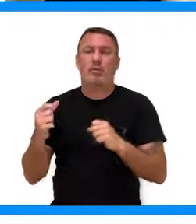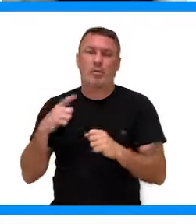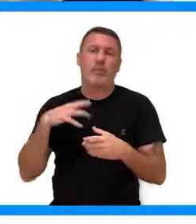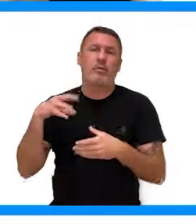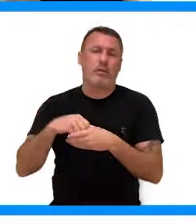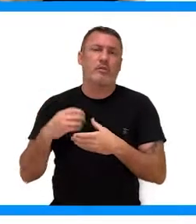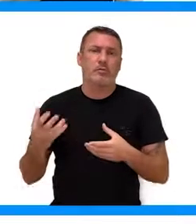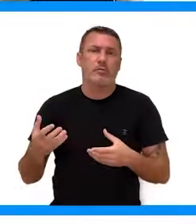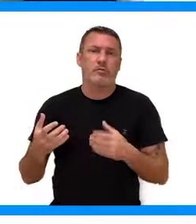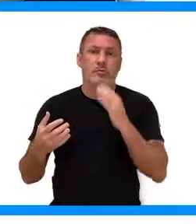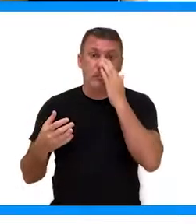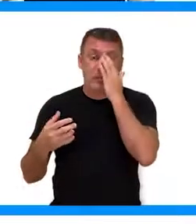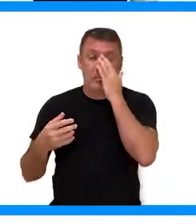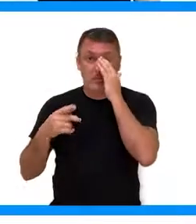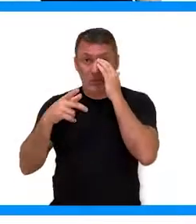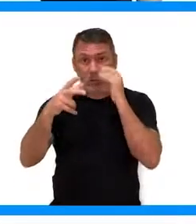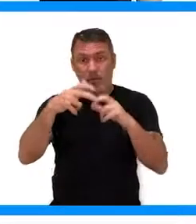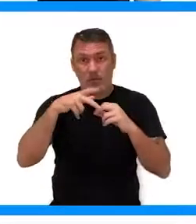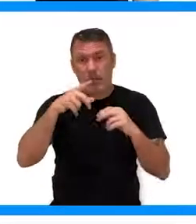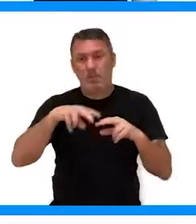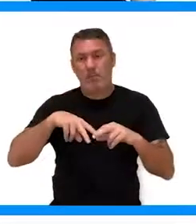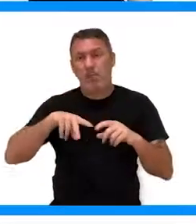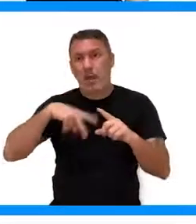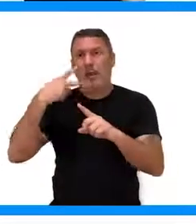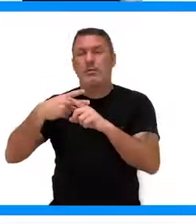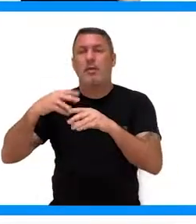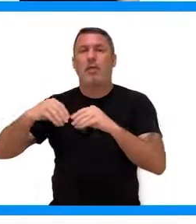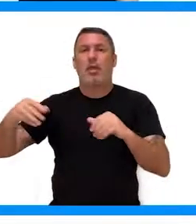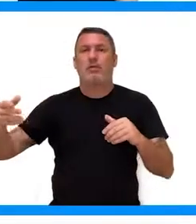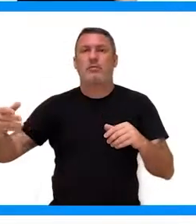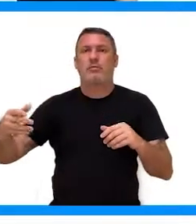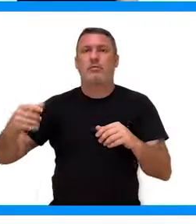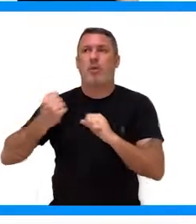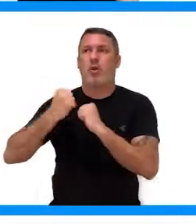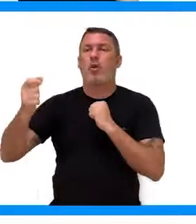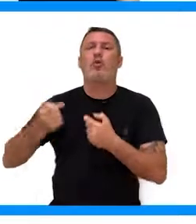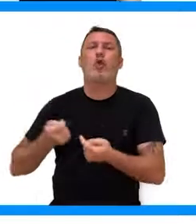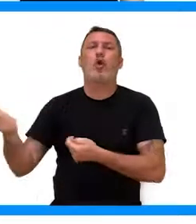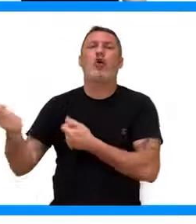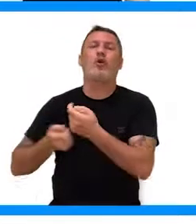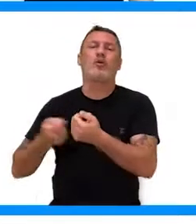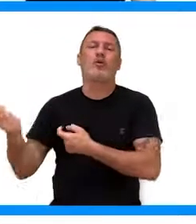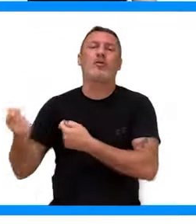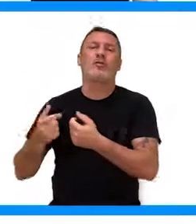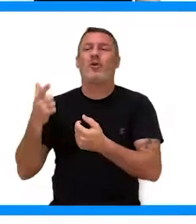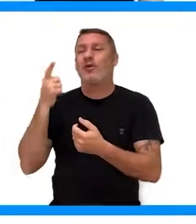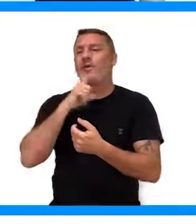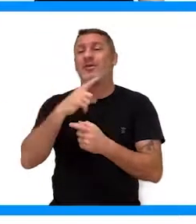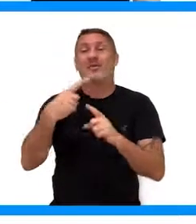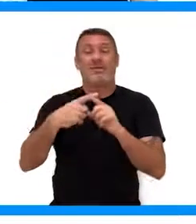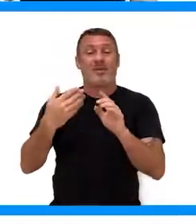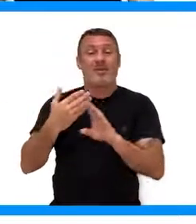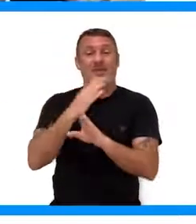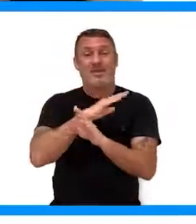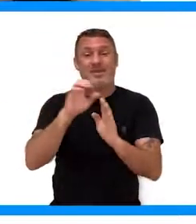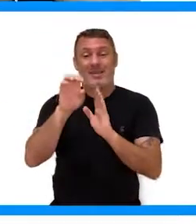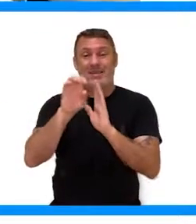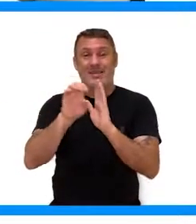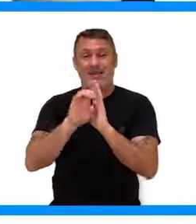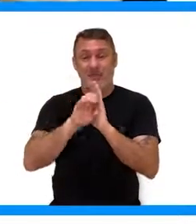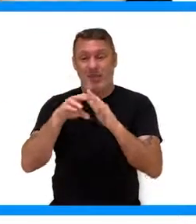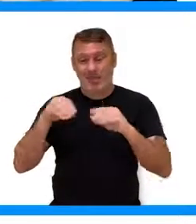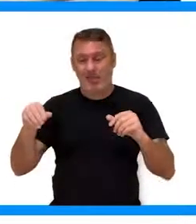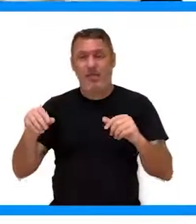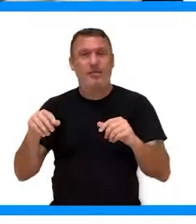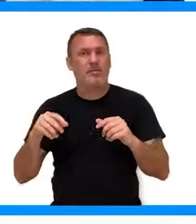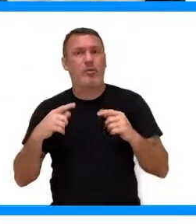de poder. E você tem um aumento da concentração de terras, sendo que, na verdade, desde a década de 60 nós temos o Estatuto da Terra e deveríamos estar na